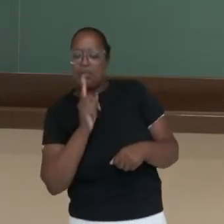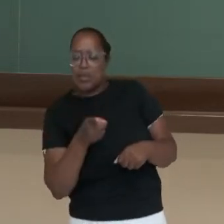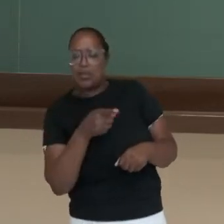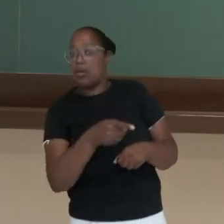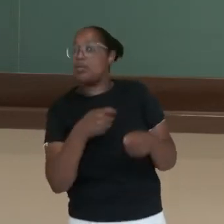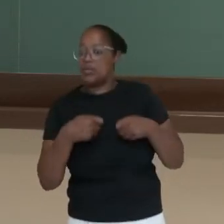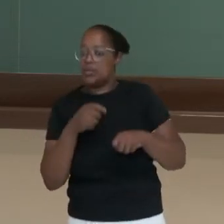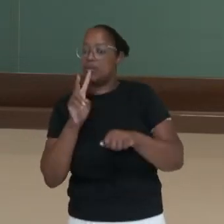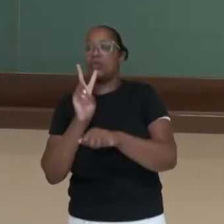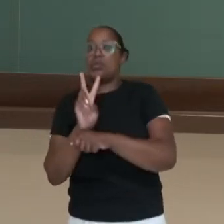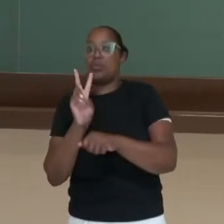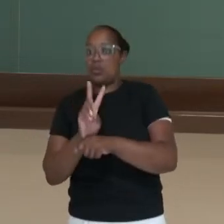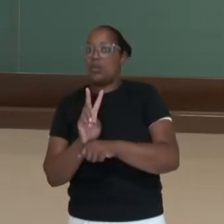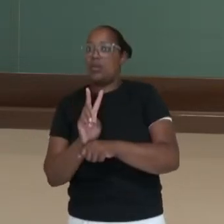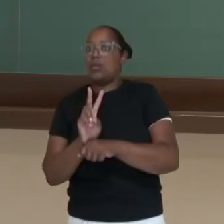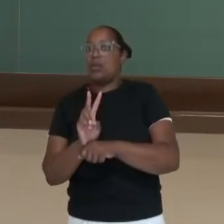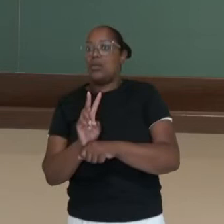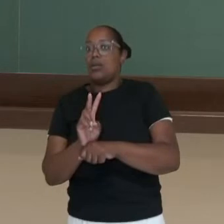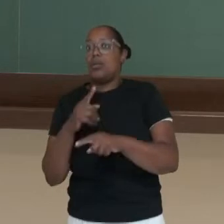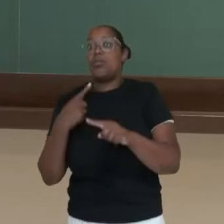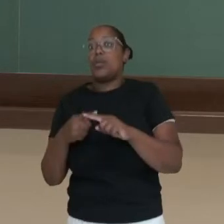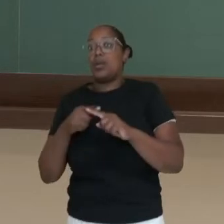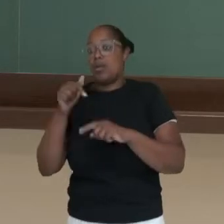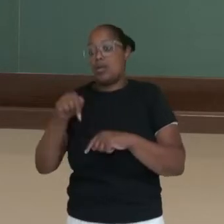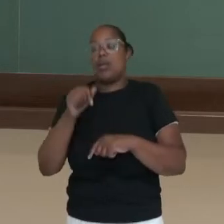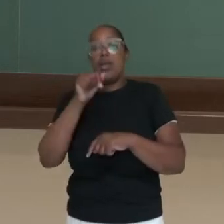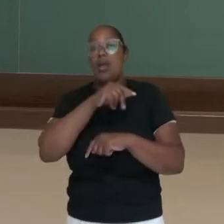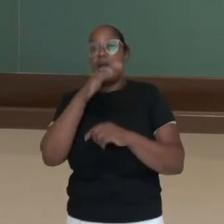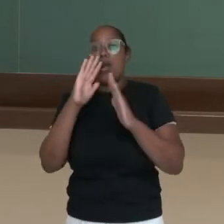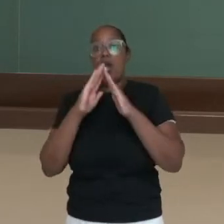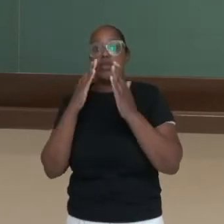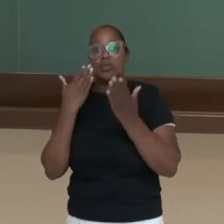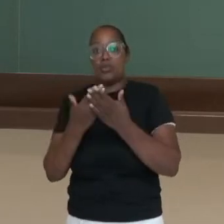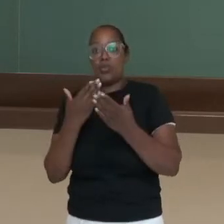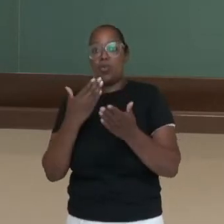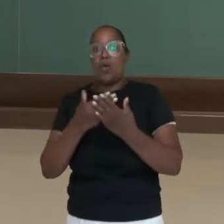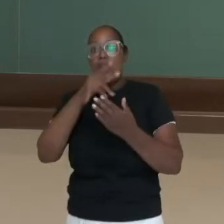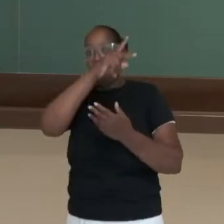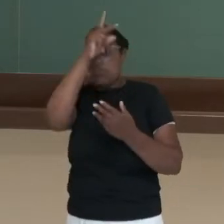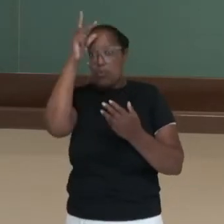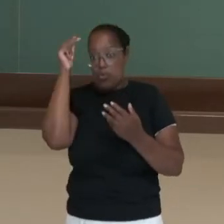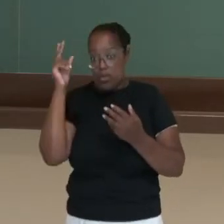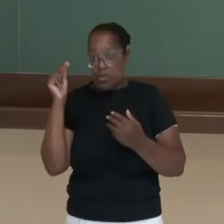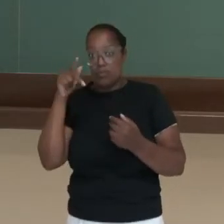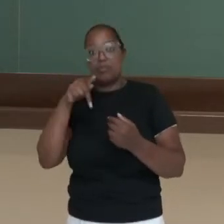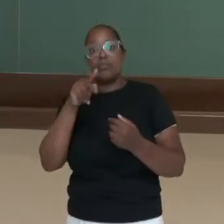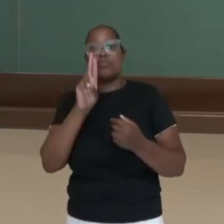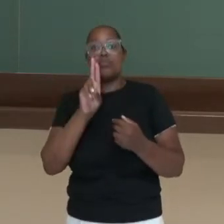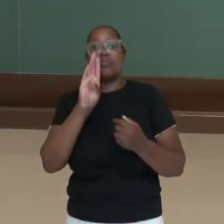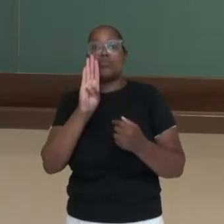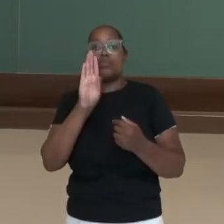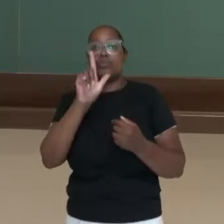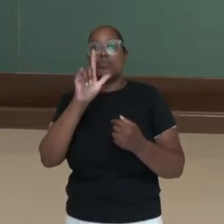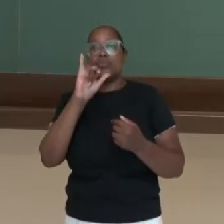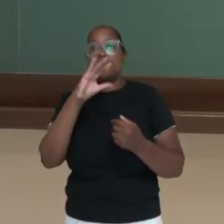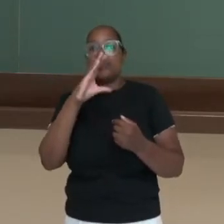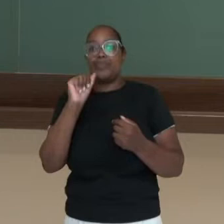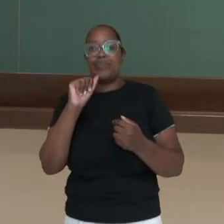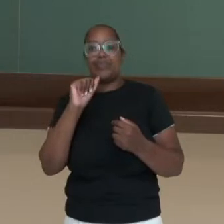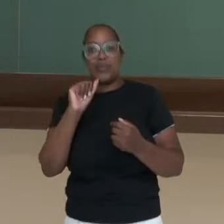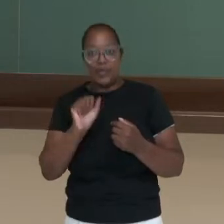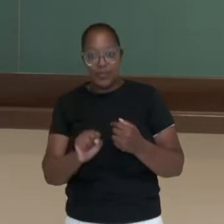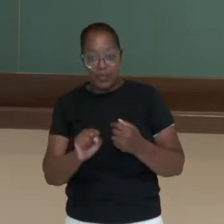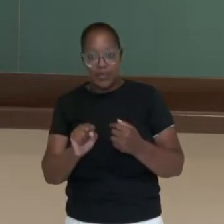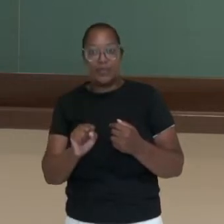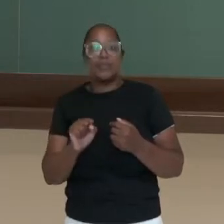na nossa esfera privada, vou falar um pouquinho disso depois para você, ali sim a gente faz, né, o que a gente quer no nosso íntimo, nossa